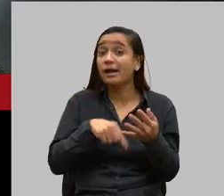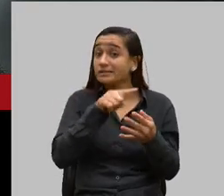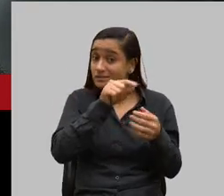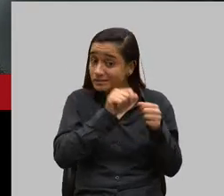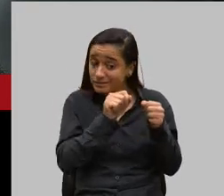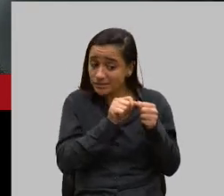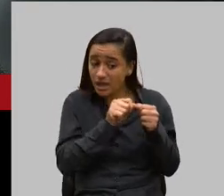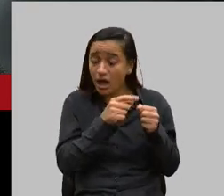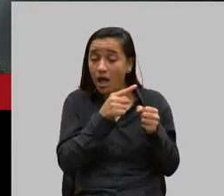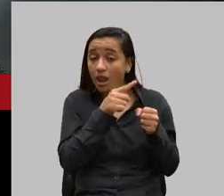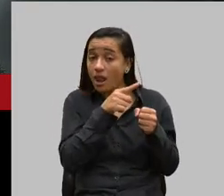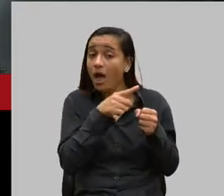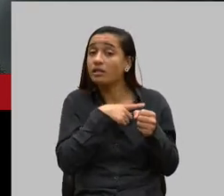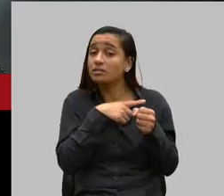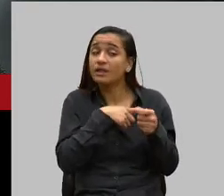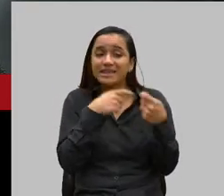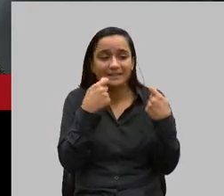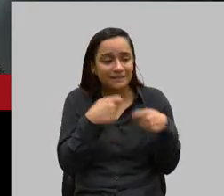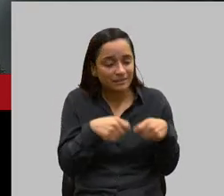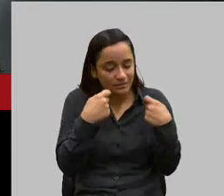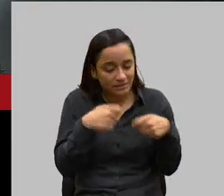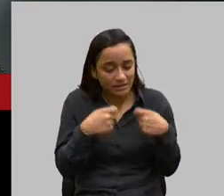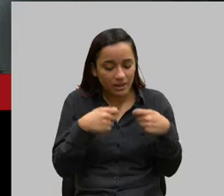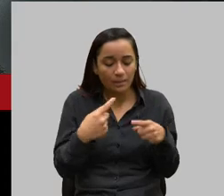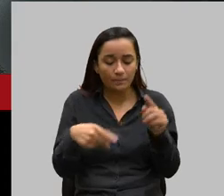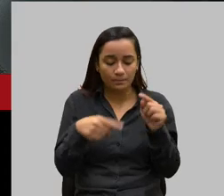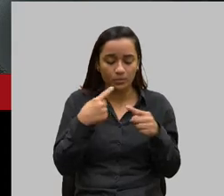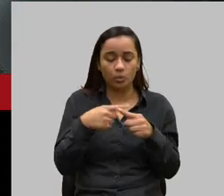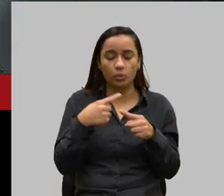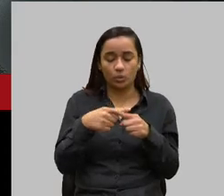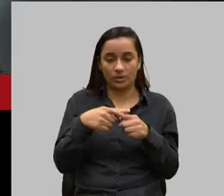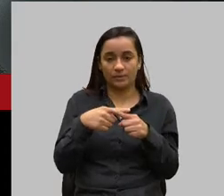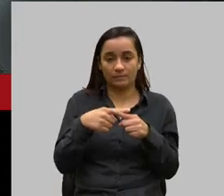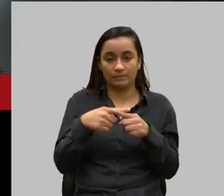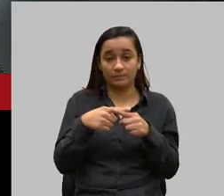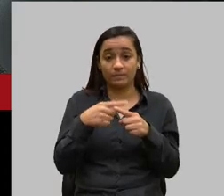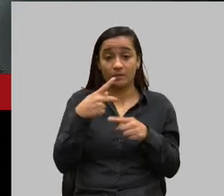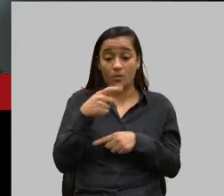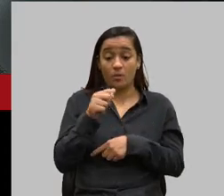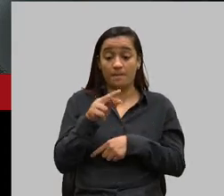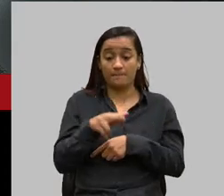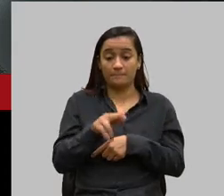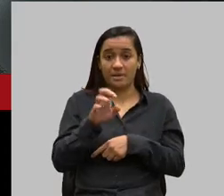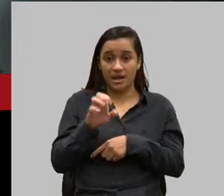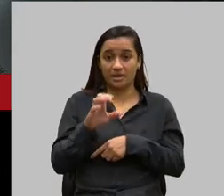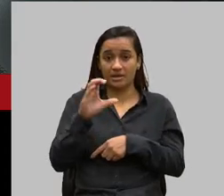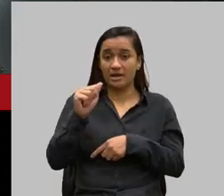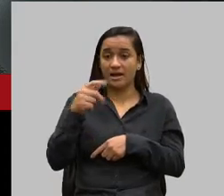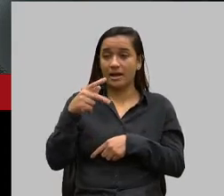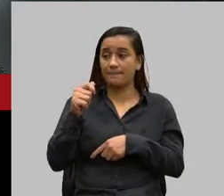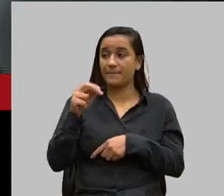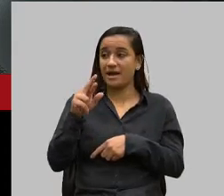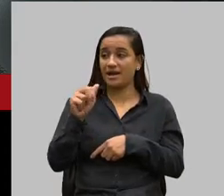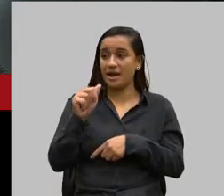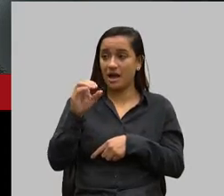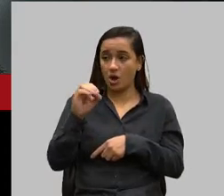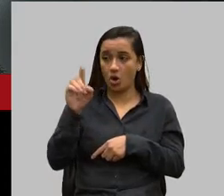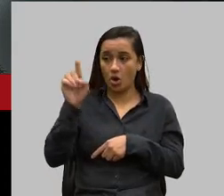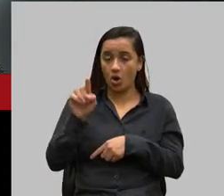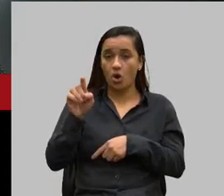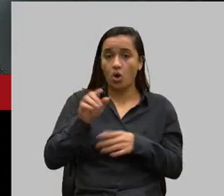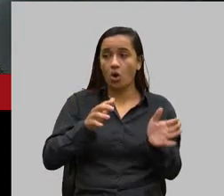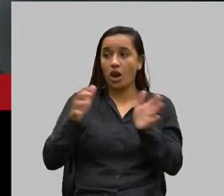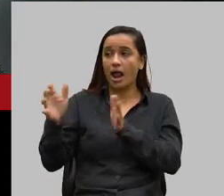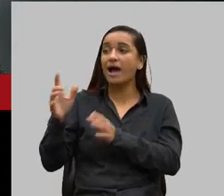necessidades para que o Parque Nacional do Caparaó do lado Mineiro seja do